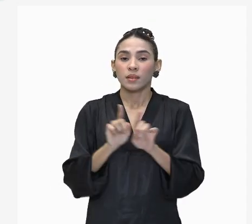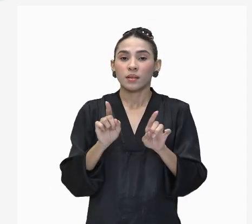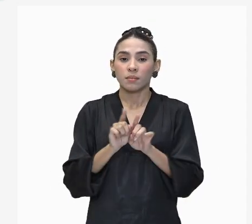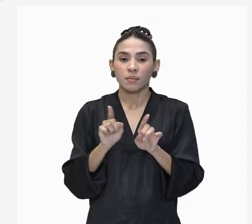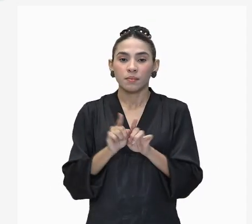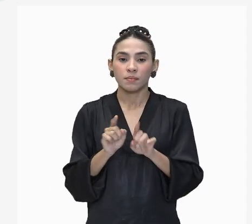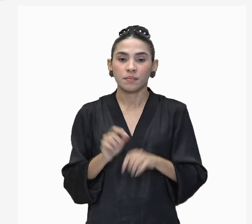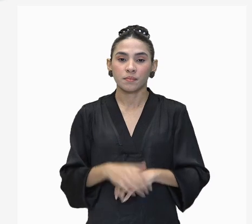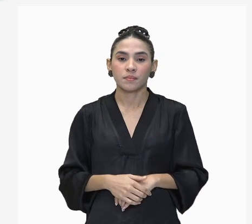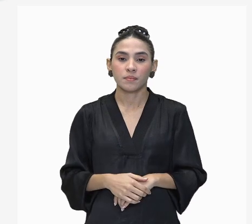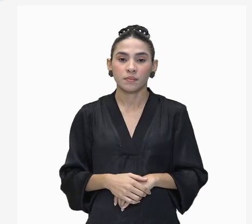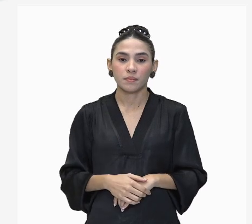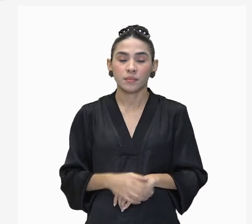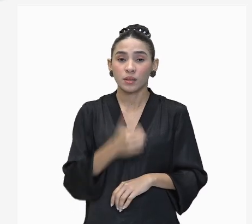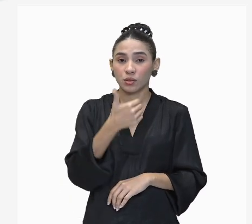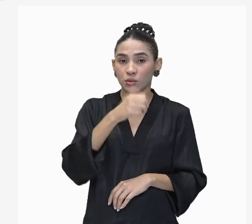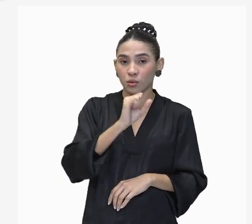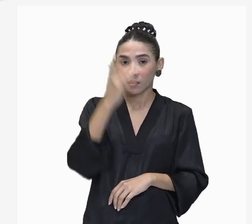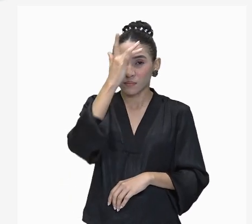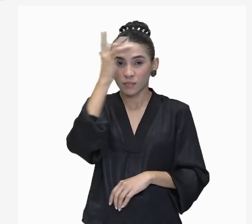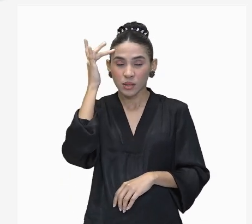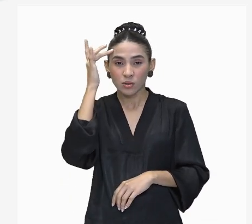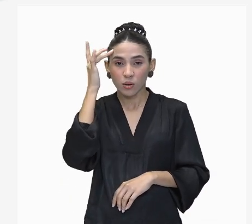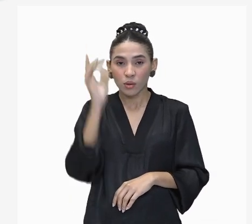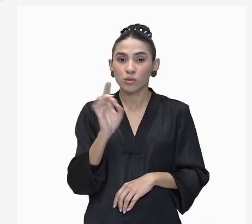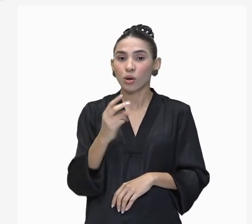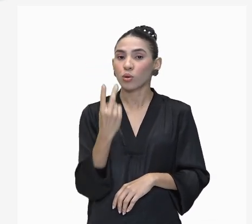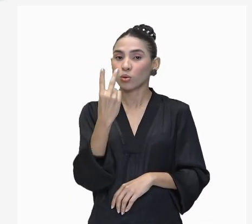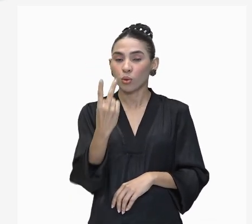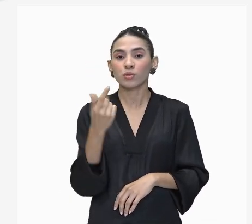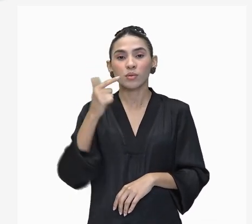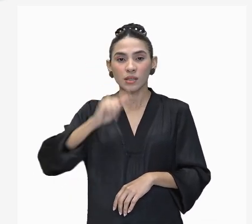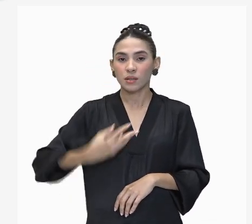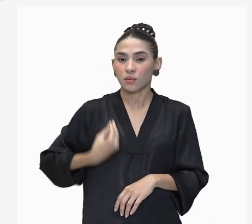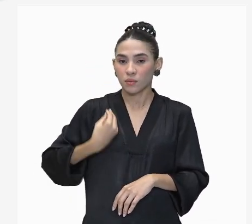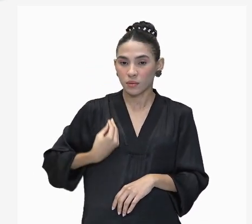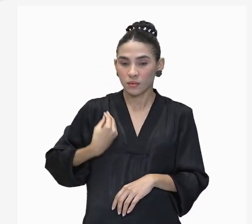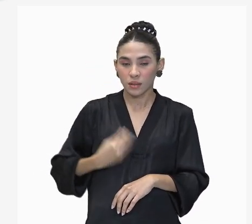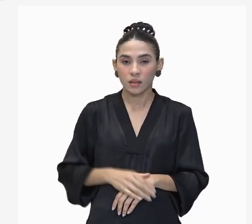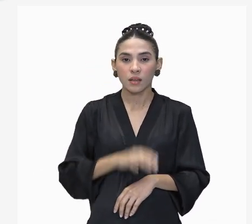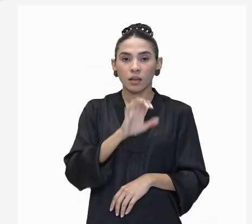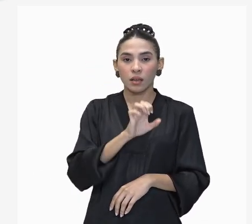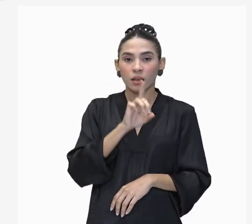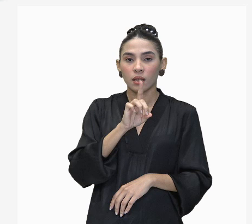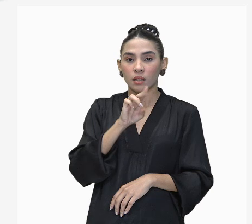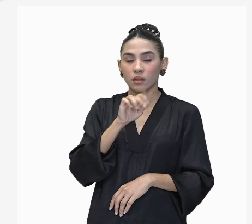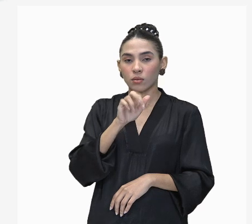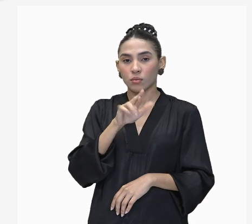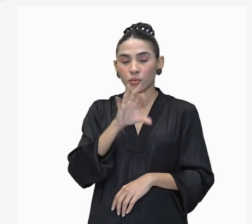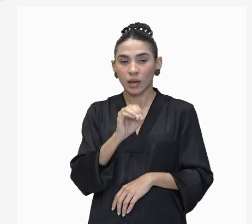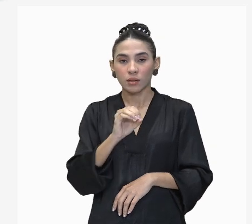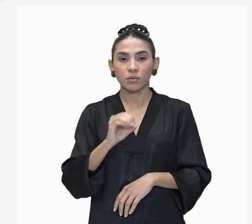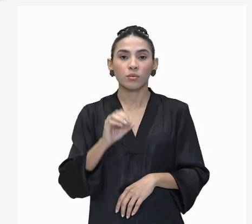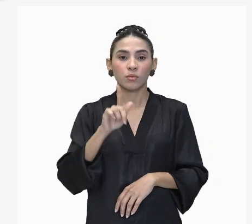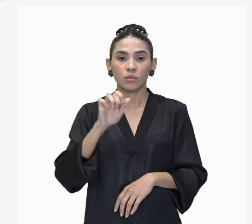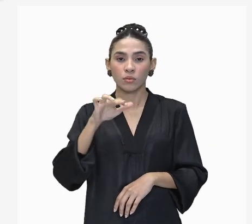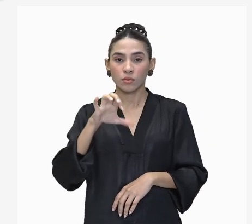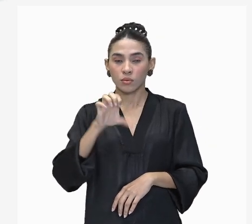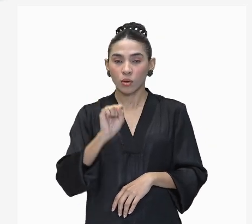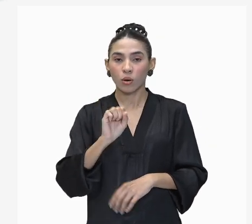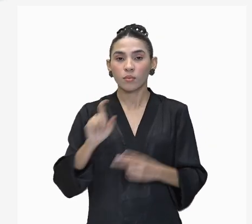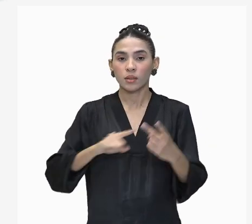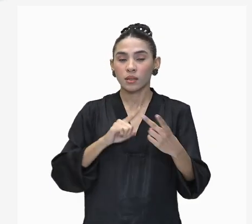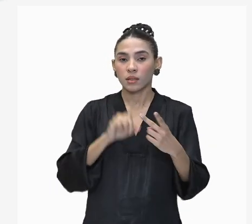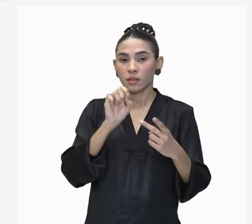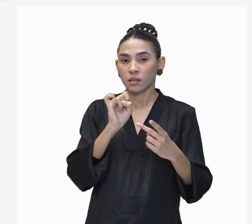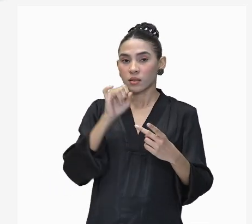mesmo, Dos 18 que participaram, apenas 2 sobreviveram, Eduardo Gomes e Siqueira Campos, e esses 2 personagens